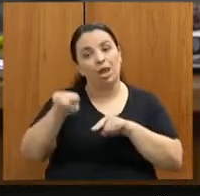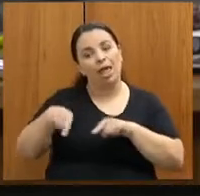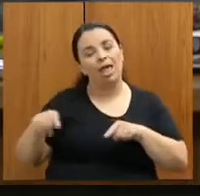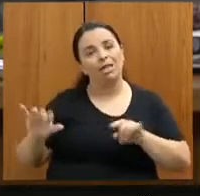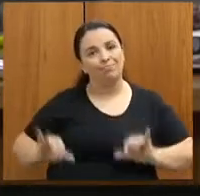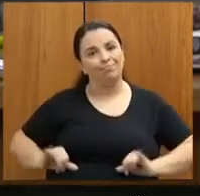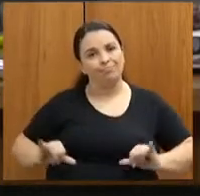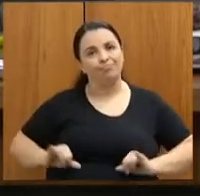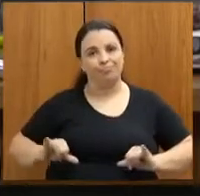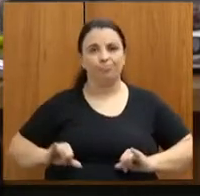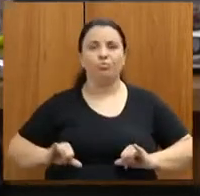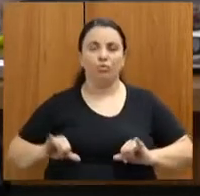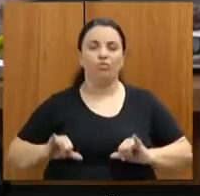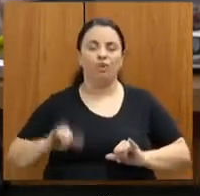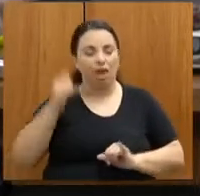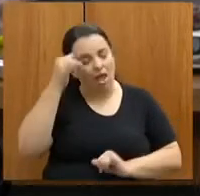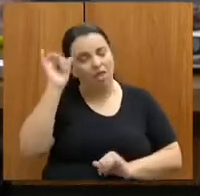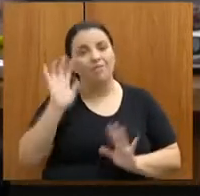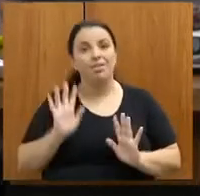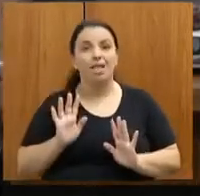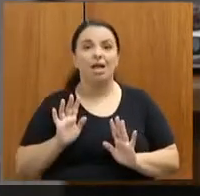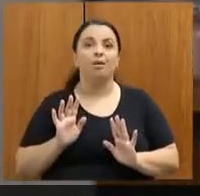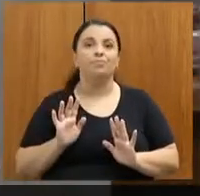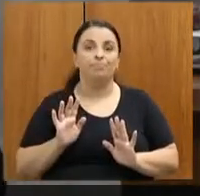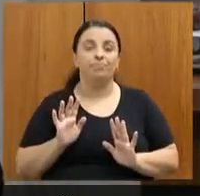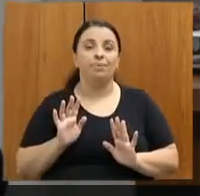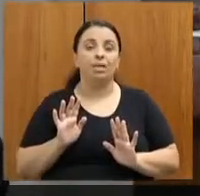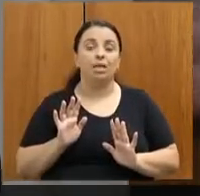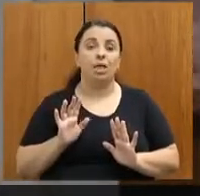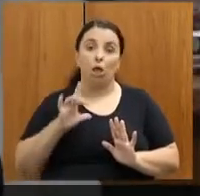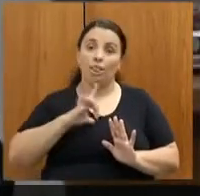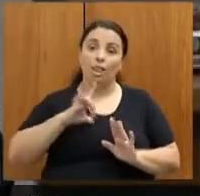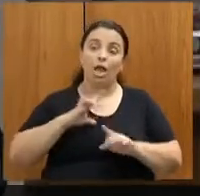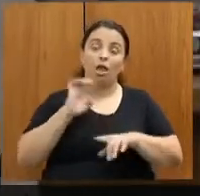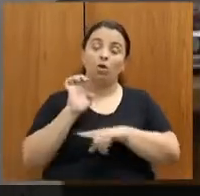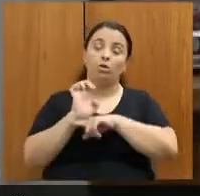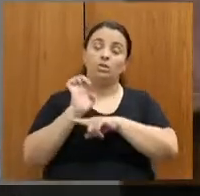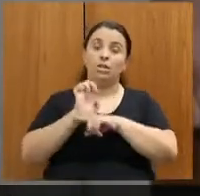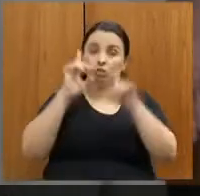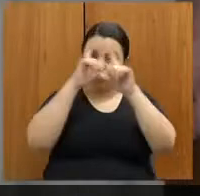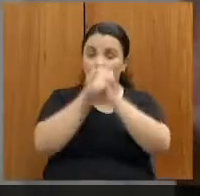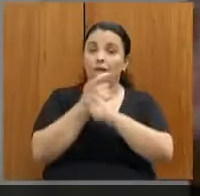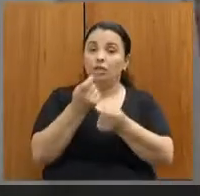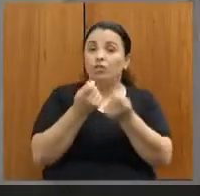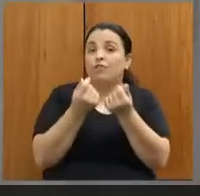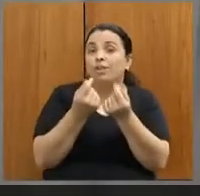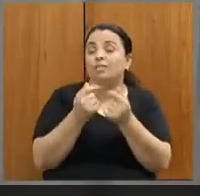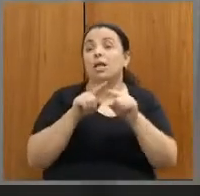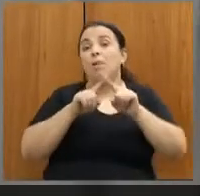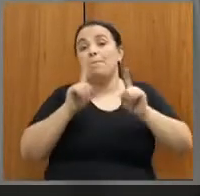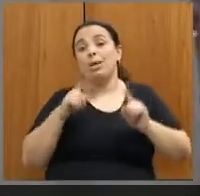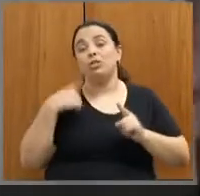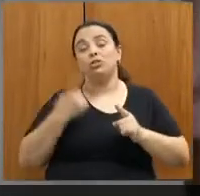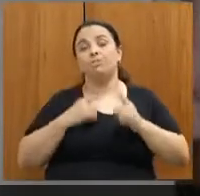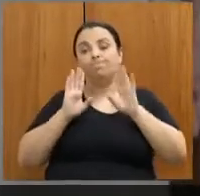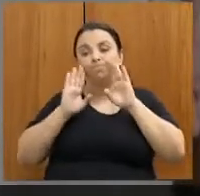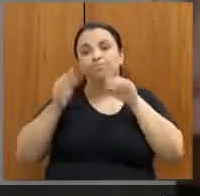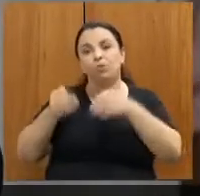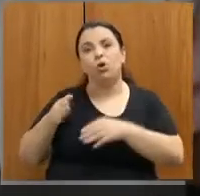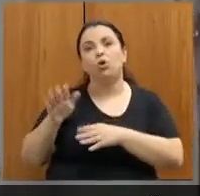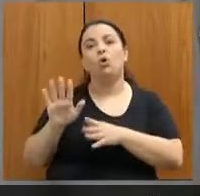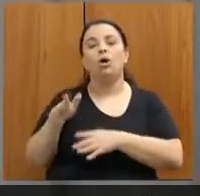Econômica financeira que o estado se encontra então é a gente continua sensível a qualquer ação que ajude